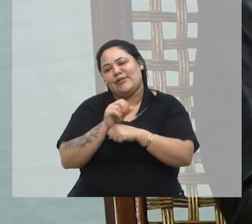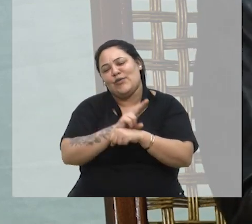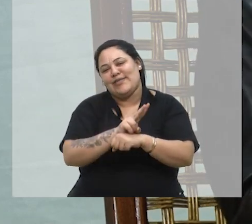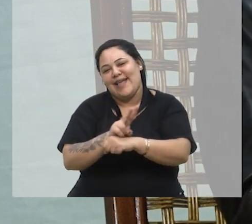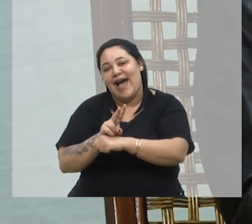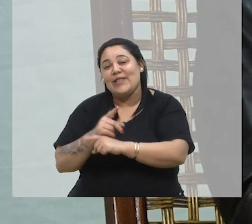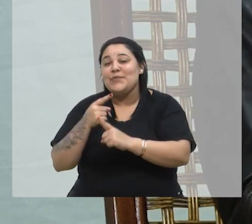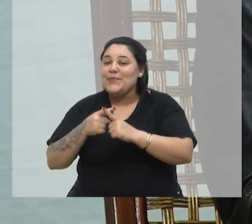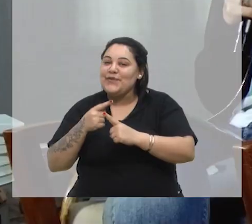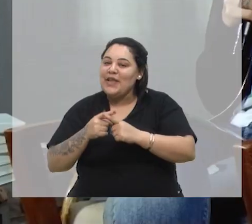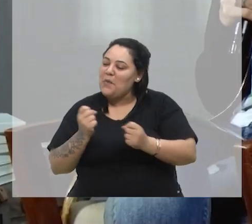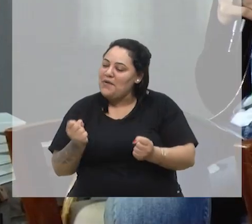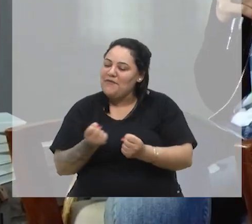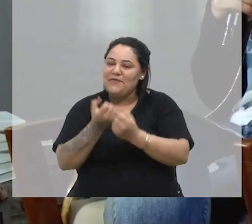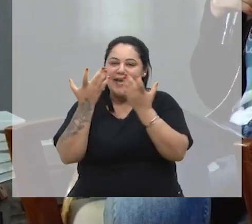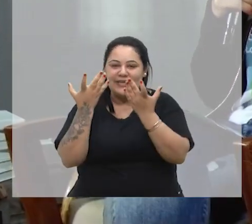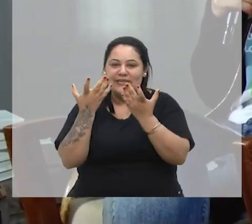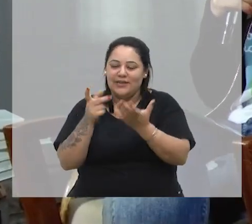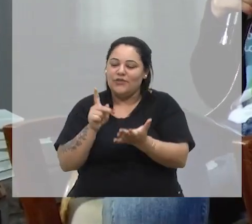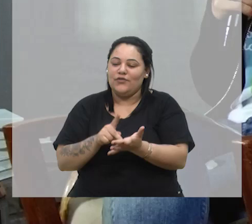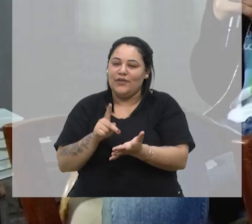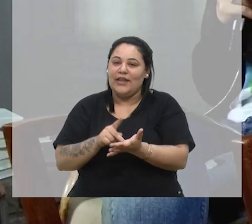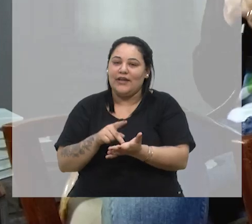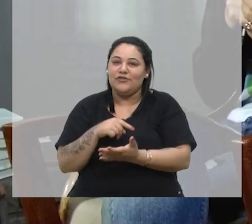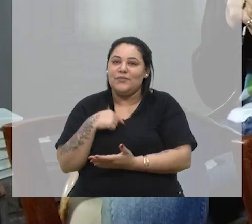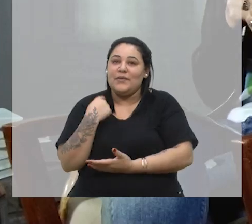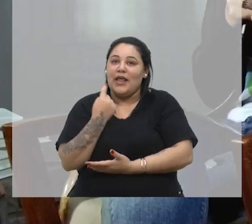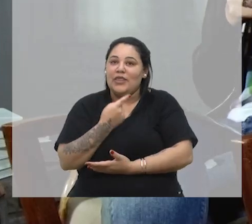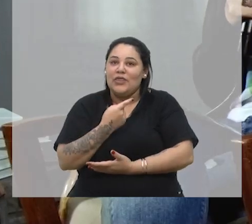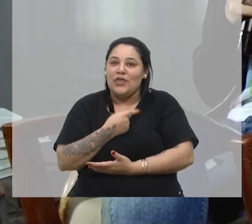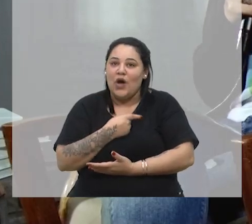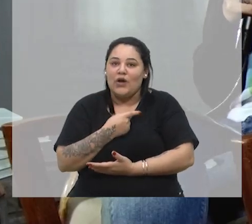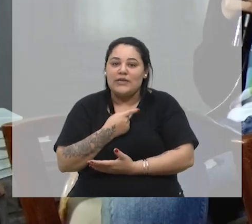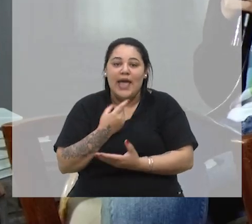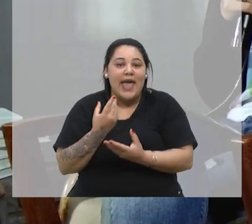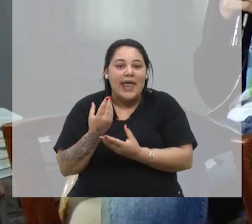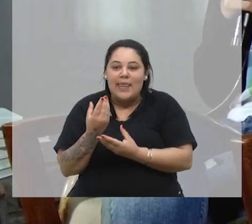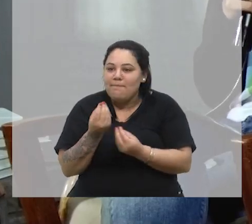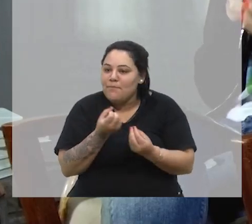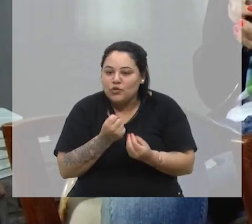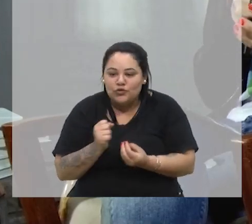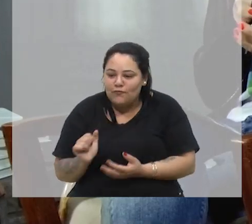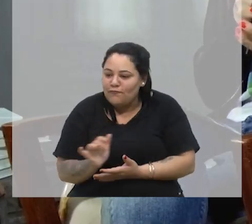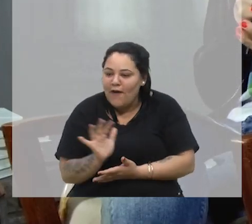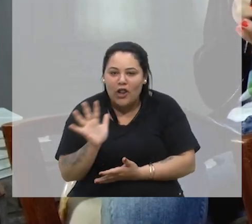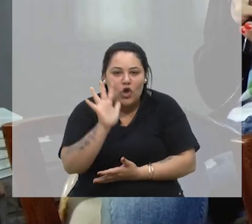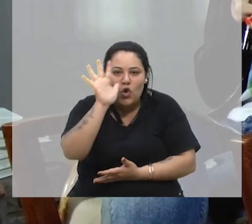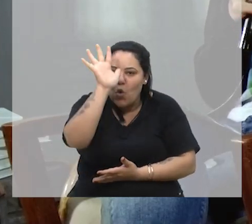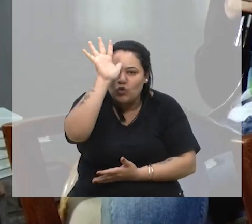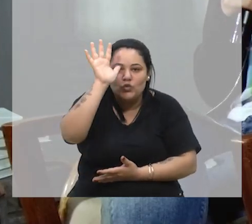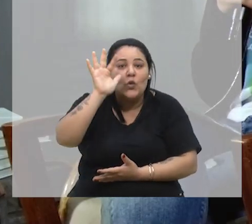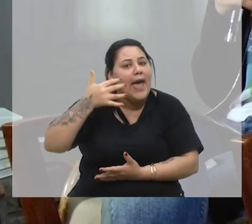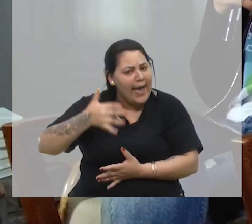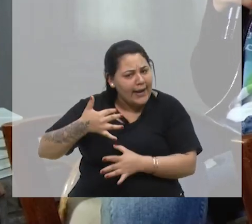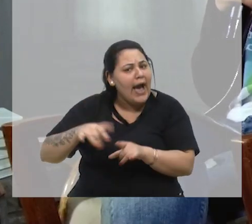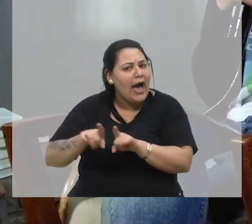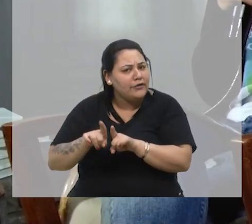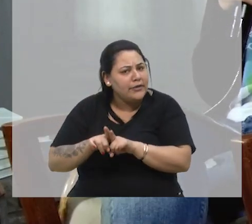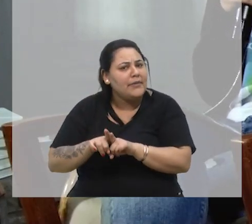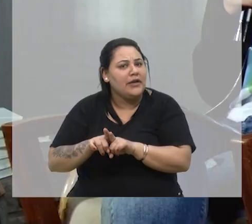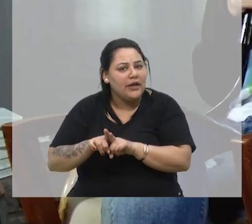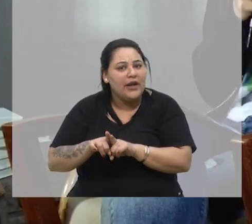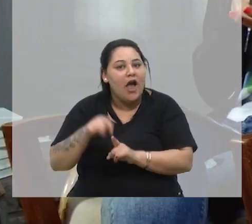que realmente, para nós, é muito caro, né? A gente pensa em todos os detalhes,